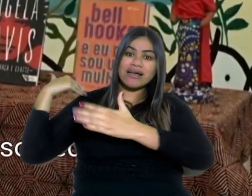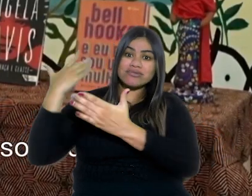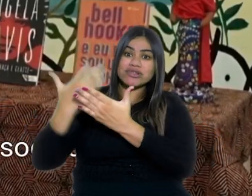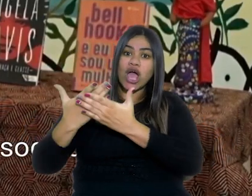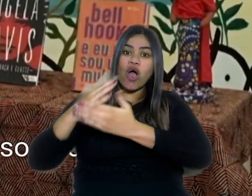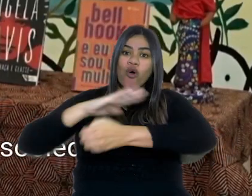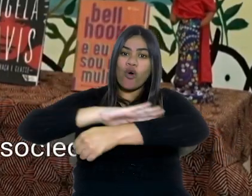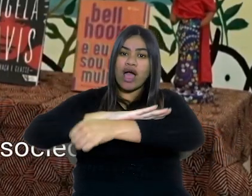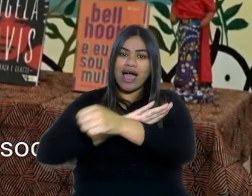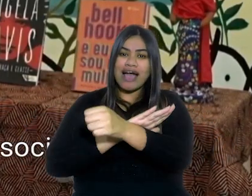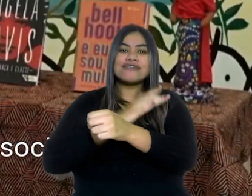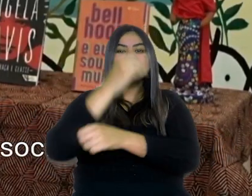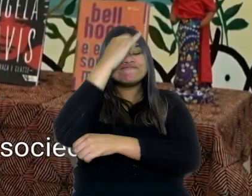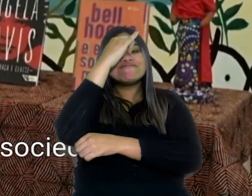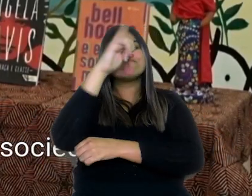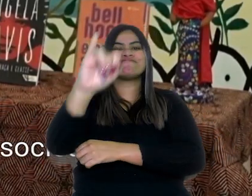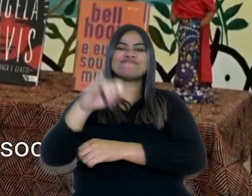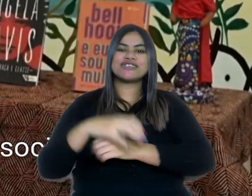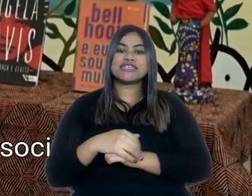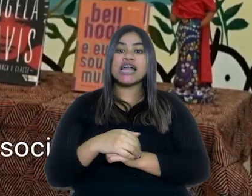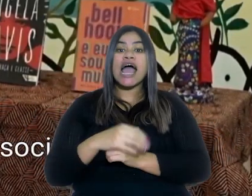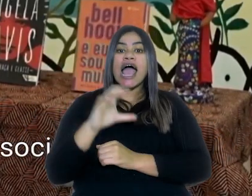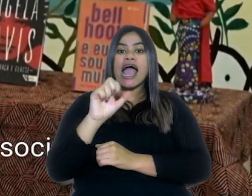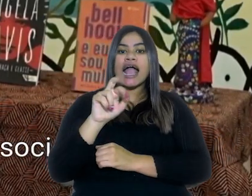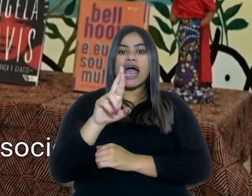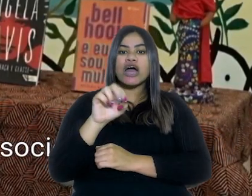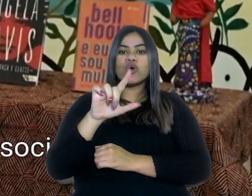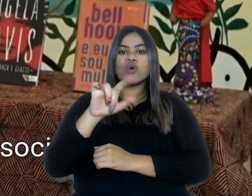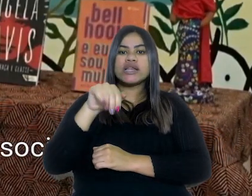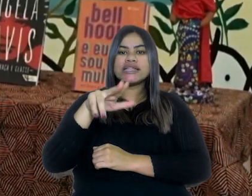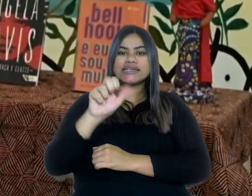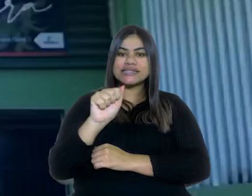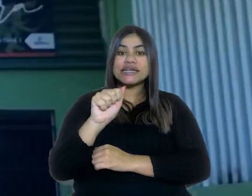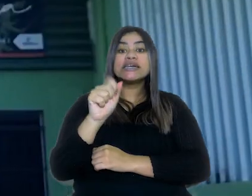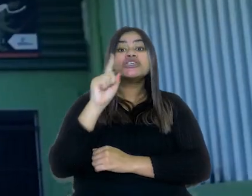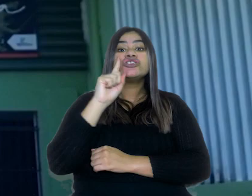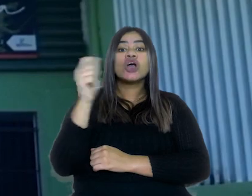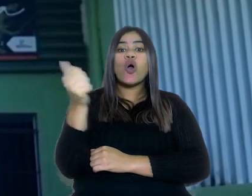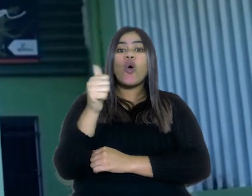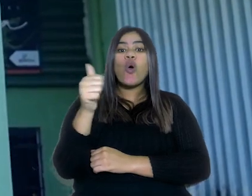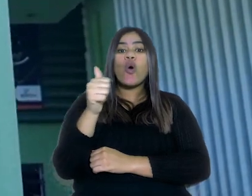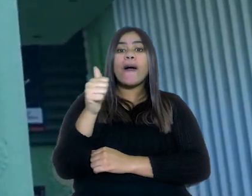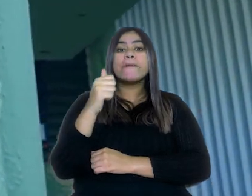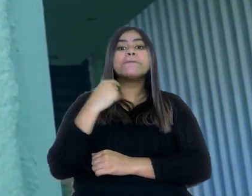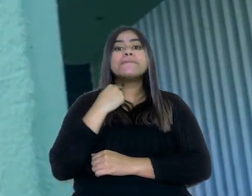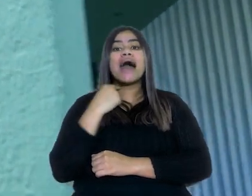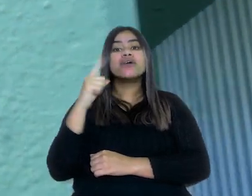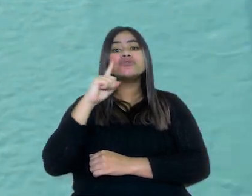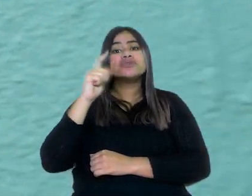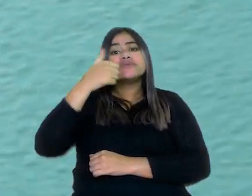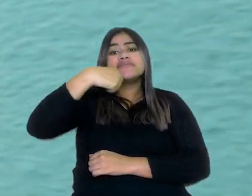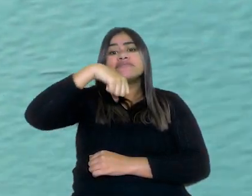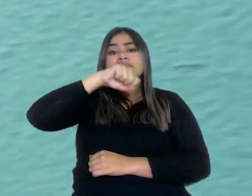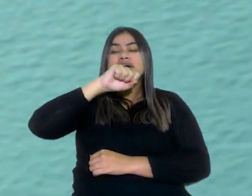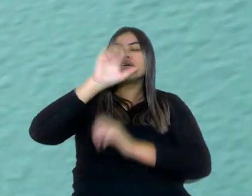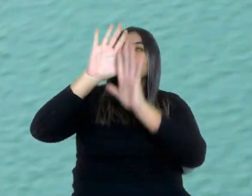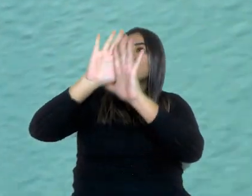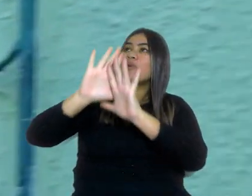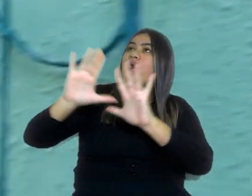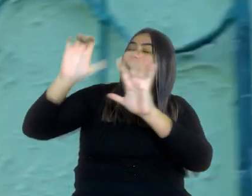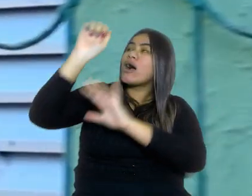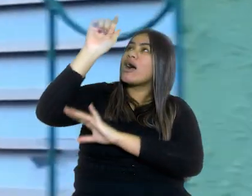pode superar o racismo estrutural que a gente tem na sociedade. Carolina Maria de Jesus, 11 de